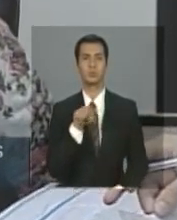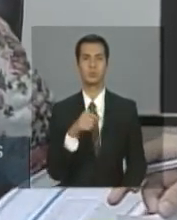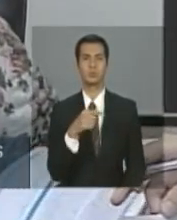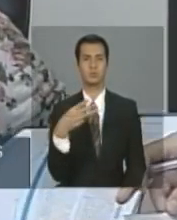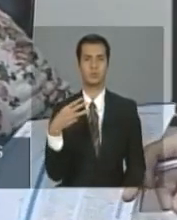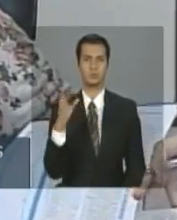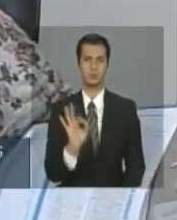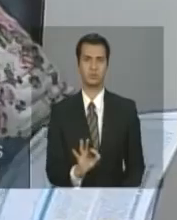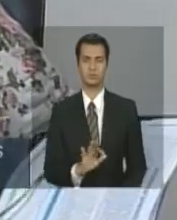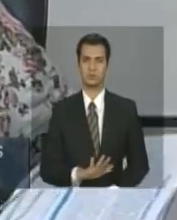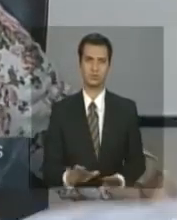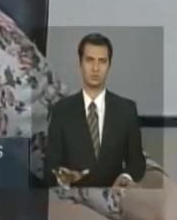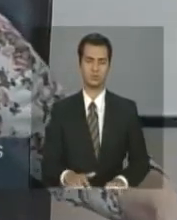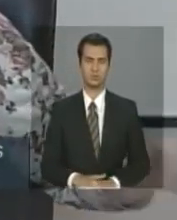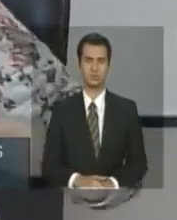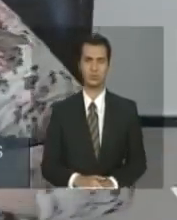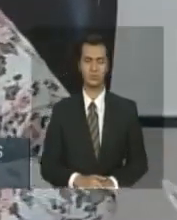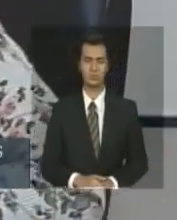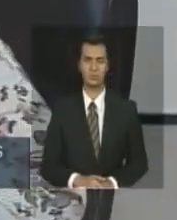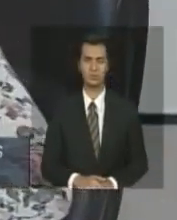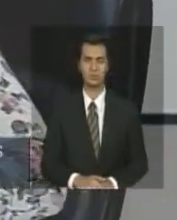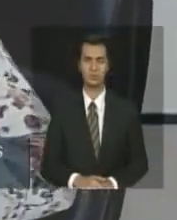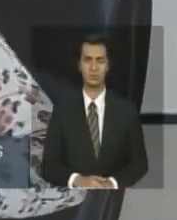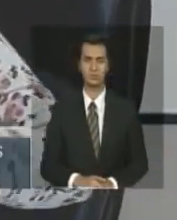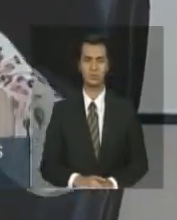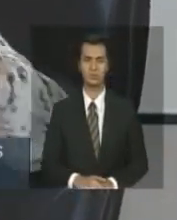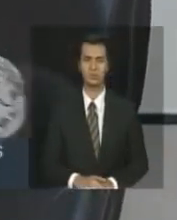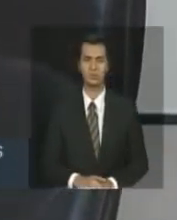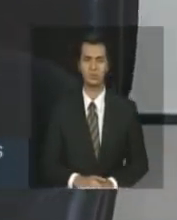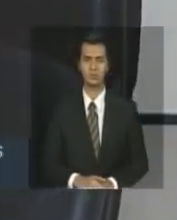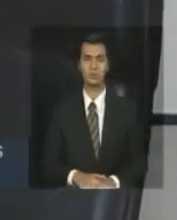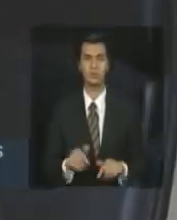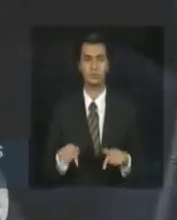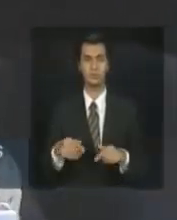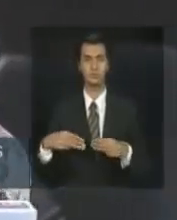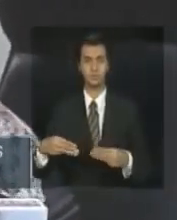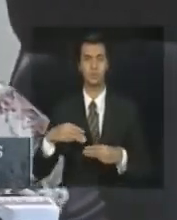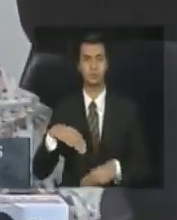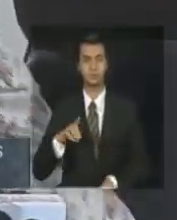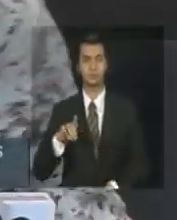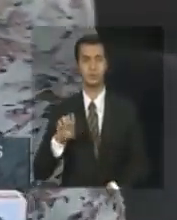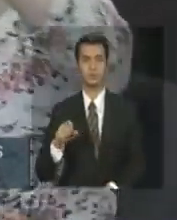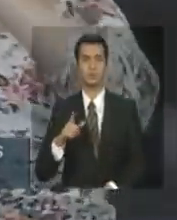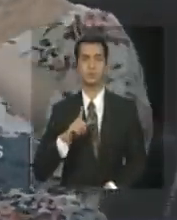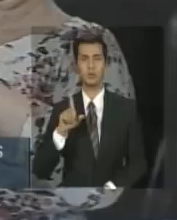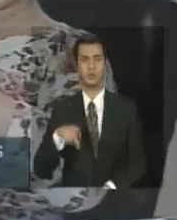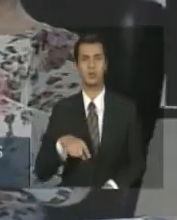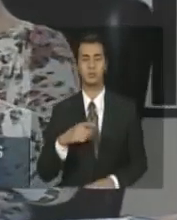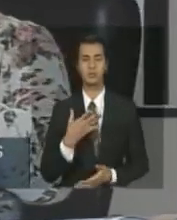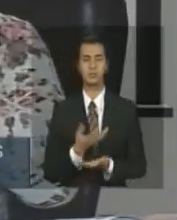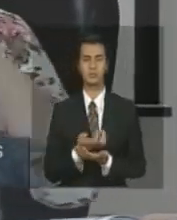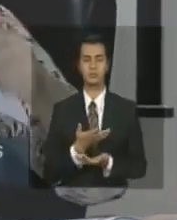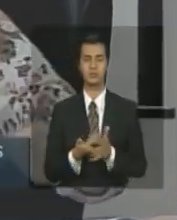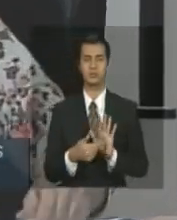17,6%. Exatamente. Então, e para o Ministério do Desenvolvimento? É aquele dado que a gente tinha mostrado aqui para você.